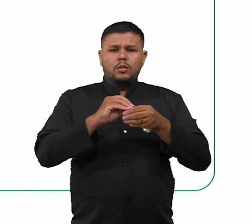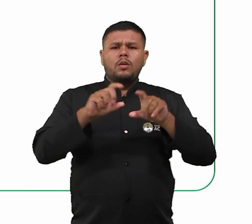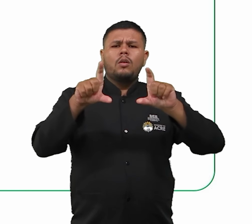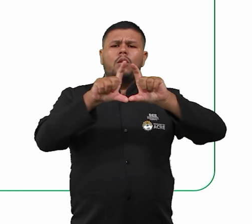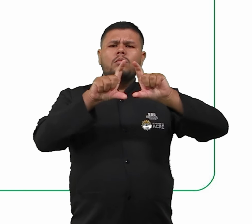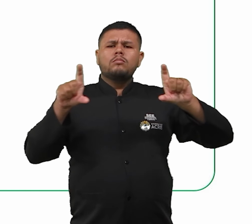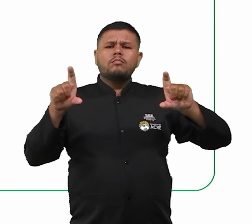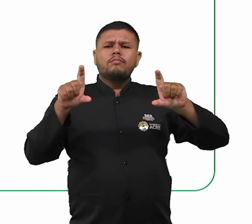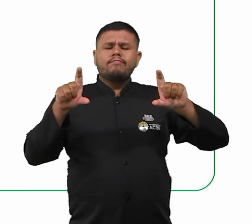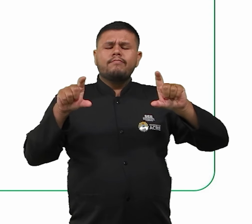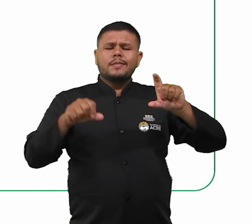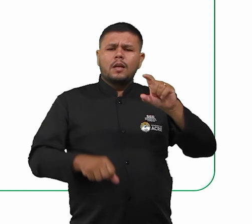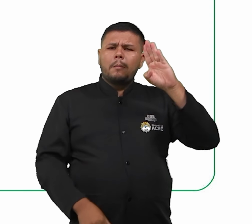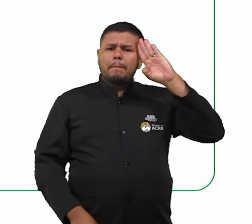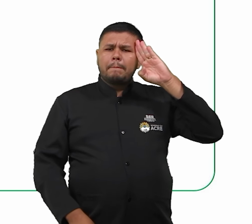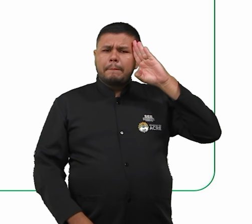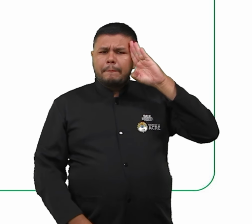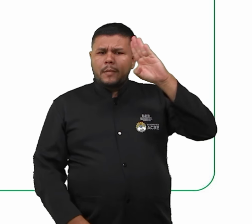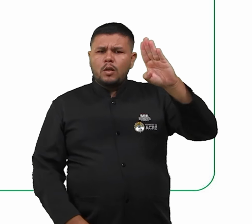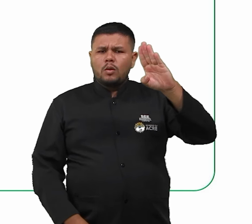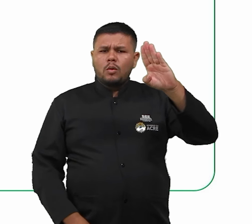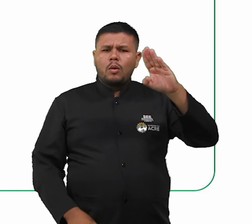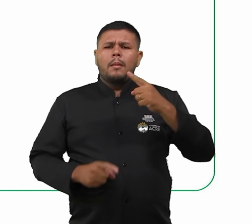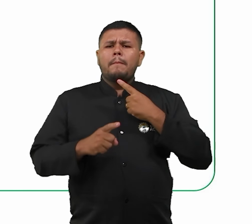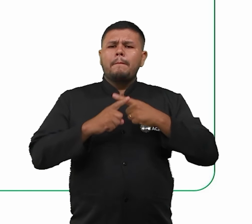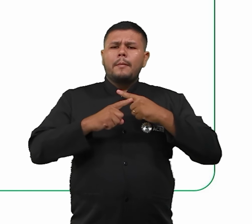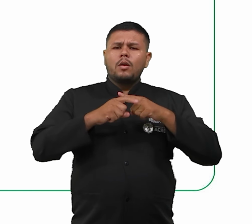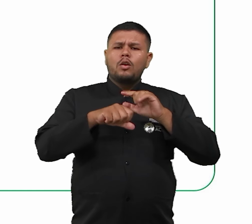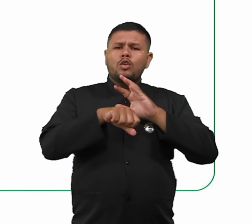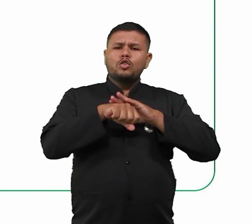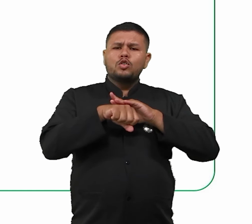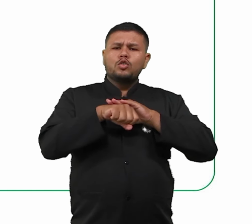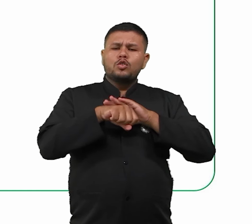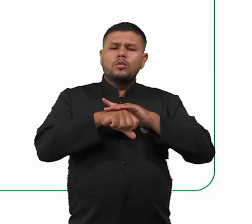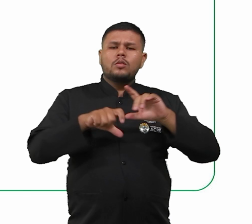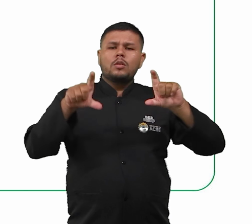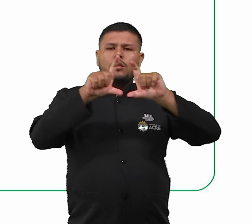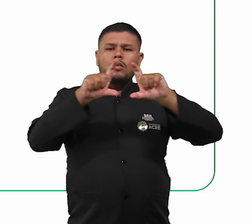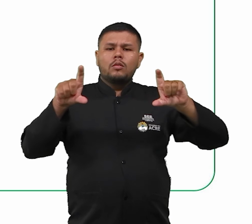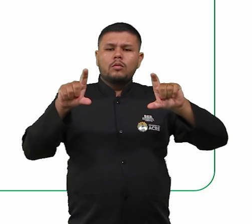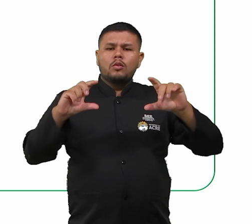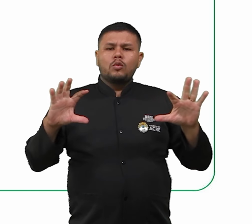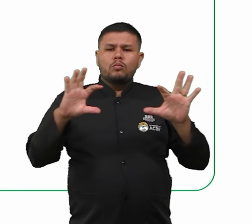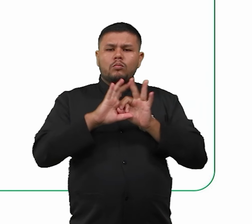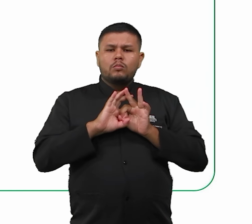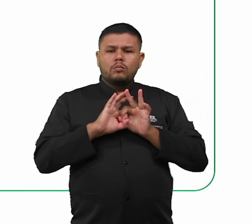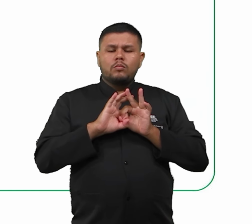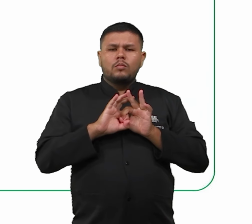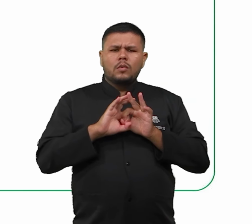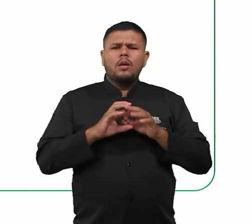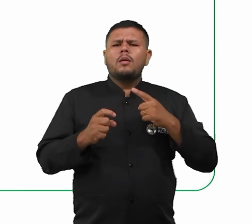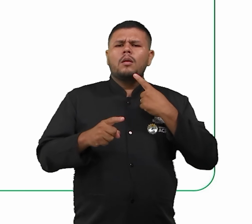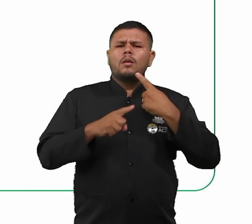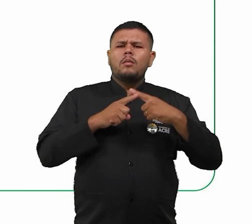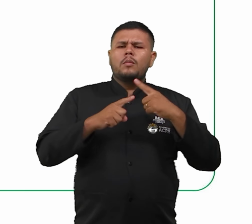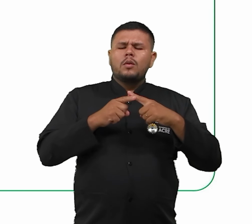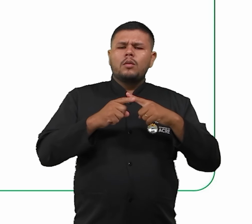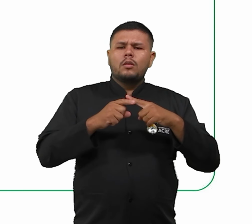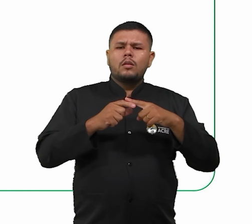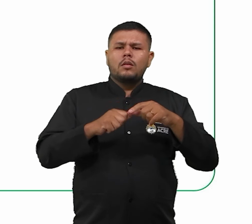principal. E porque estava doente é a nossa oração subordinada. Por que ela é